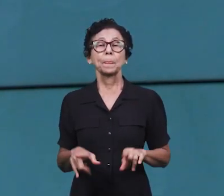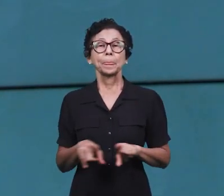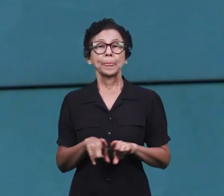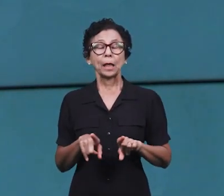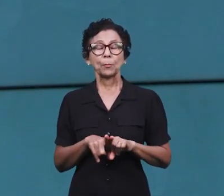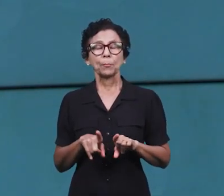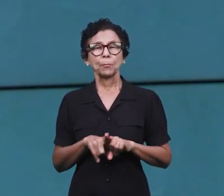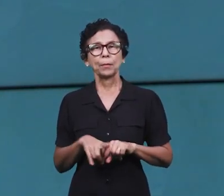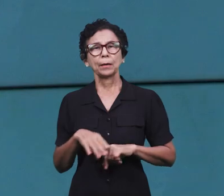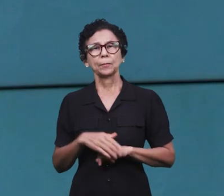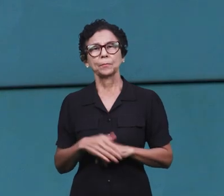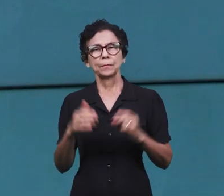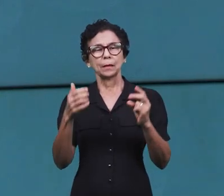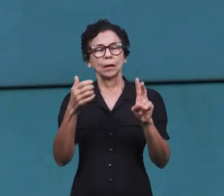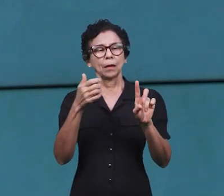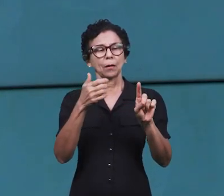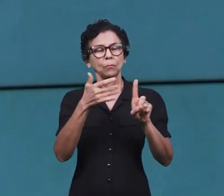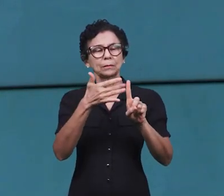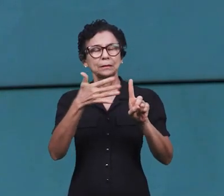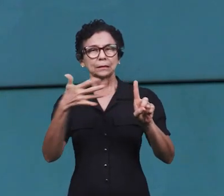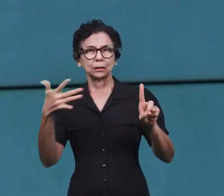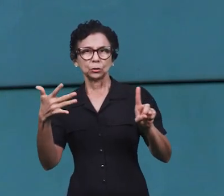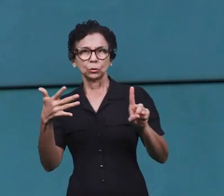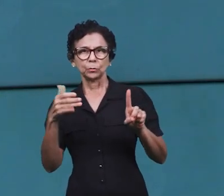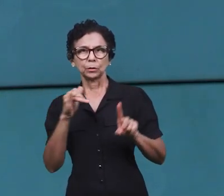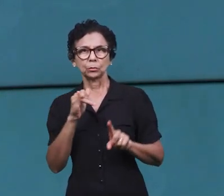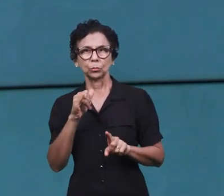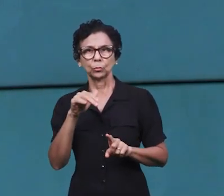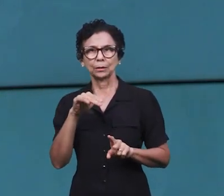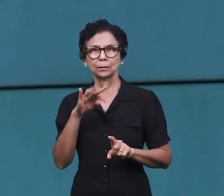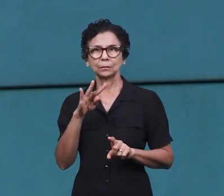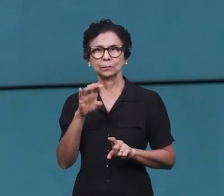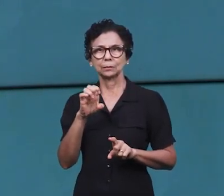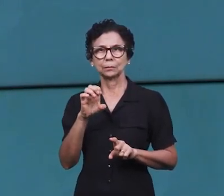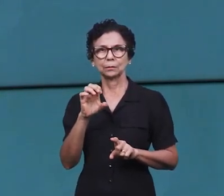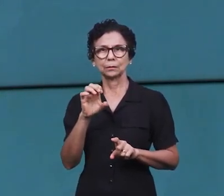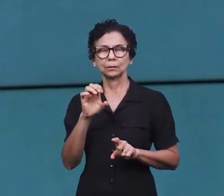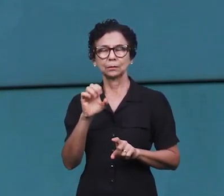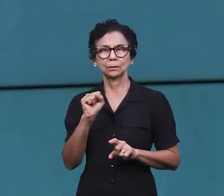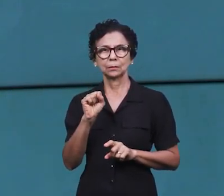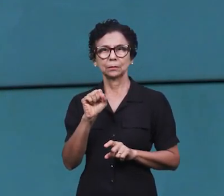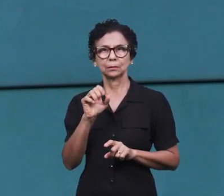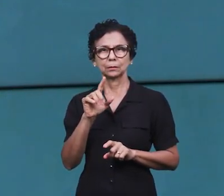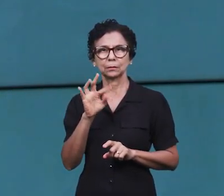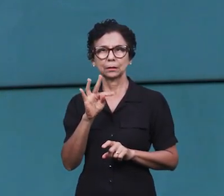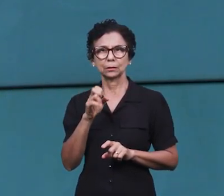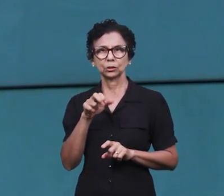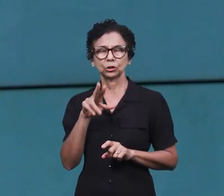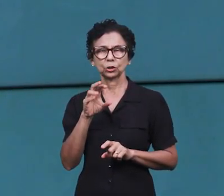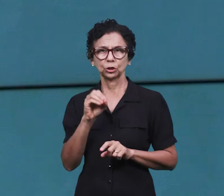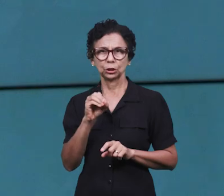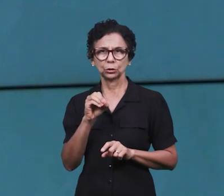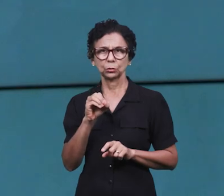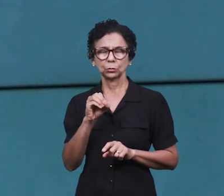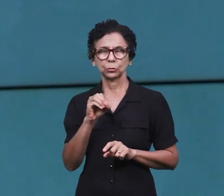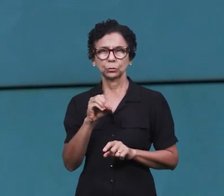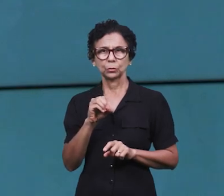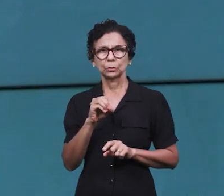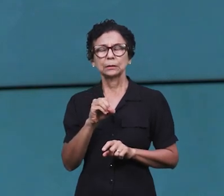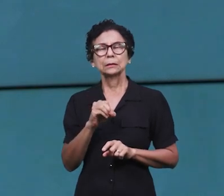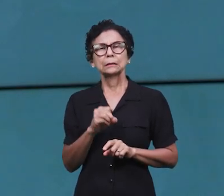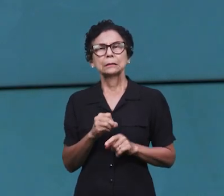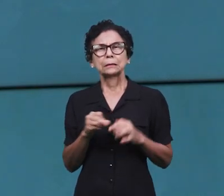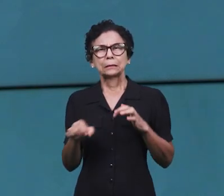intestino irritável, por exemplo, ela acontece em quase 60% dos pacientes com fibromialgia e caracterizam-se por